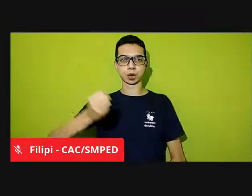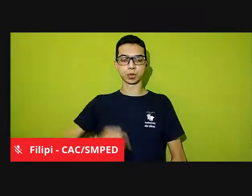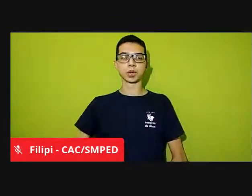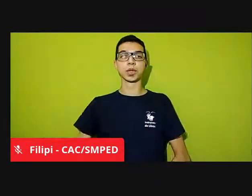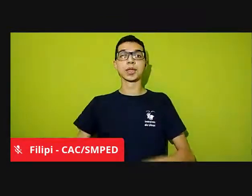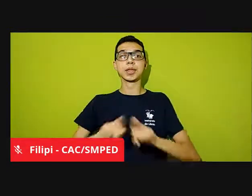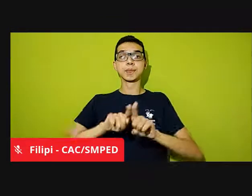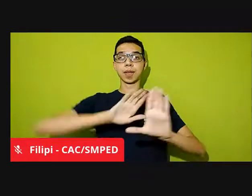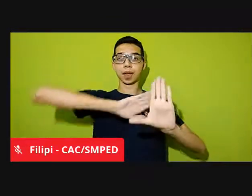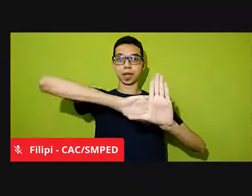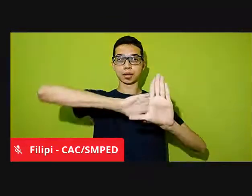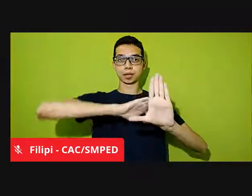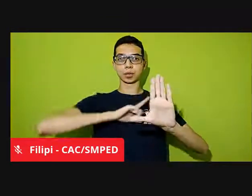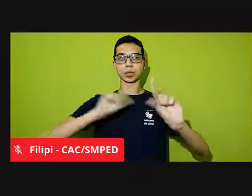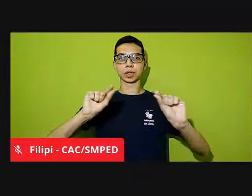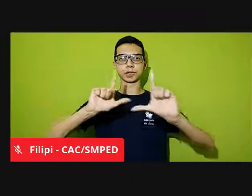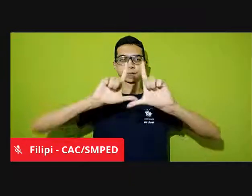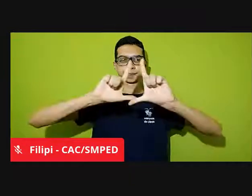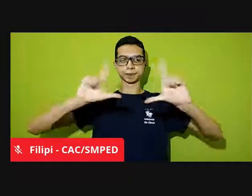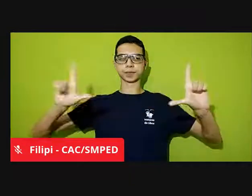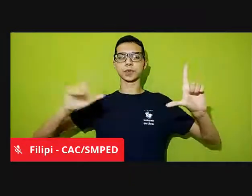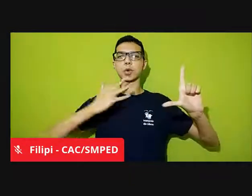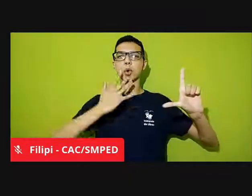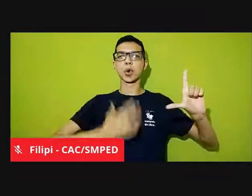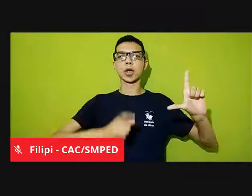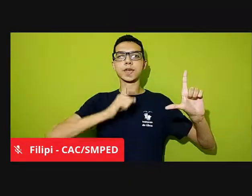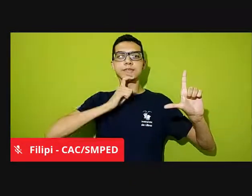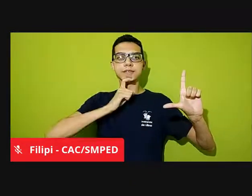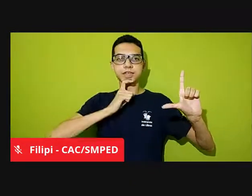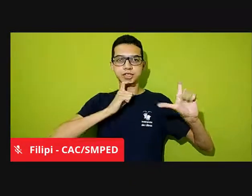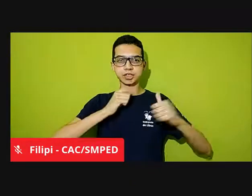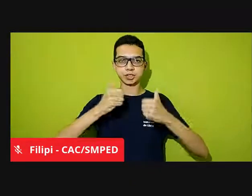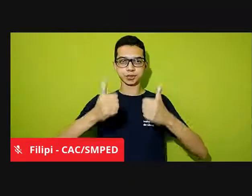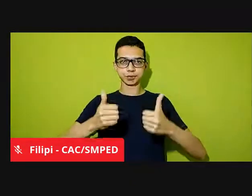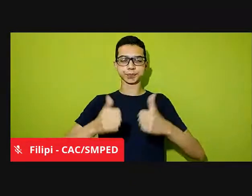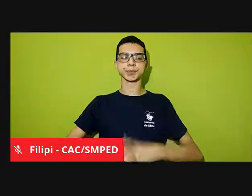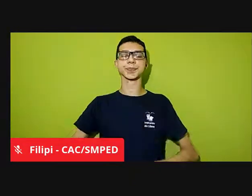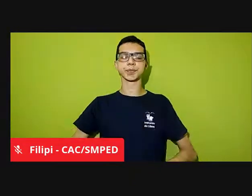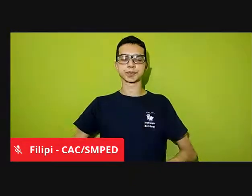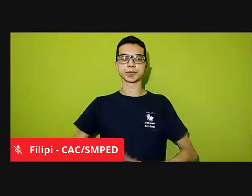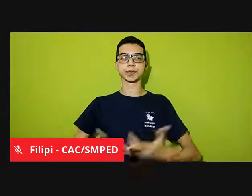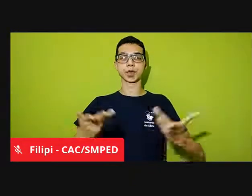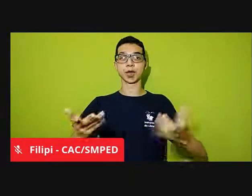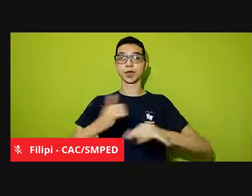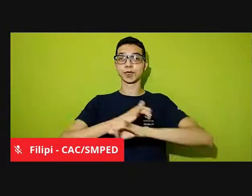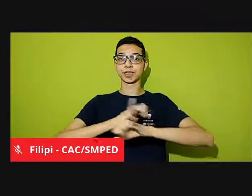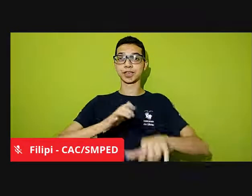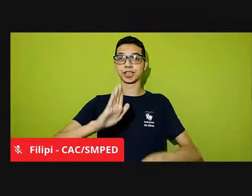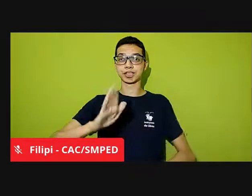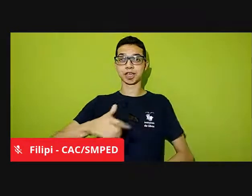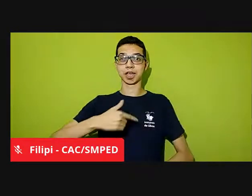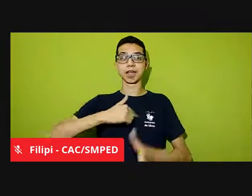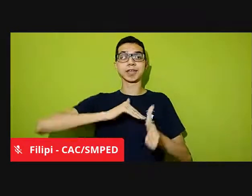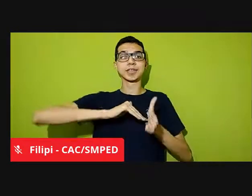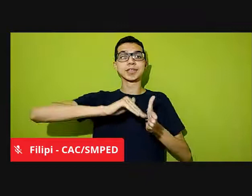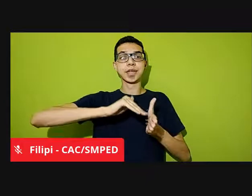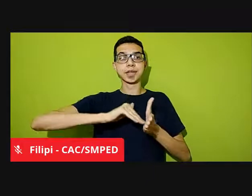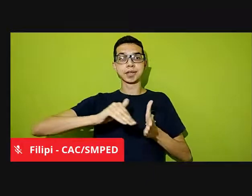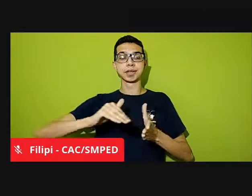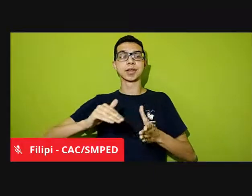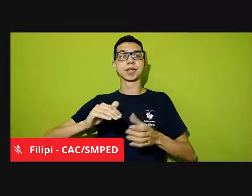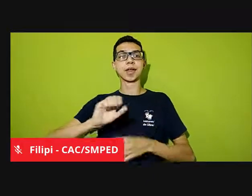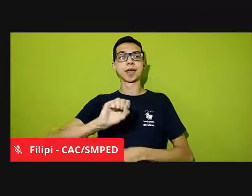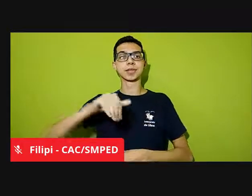do Felipe tem uma parede verde. Bom, como já foi dito, eu sou da Secretaria Municipal da Pessoa